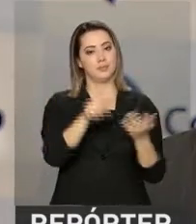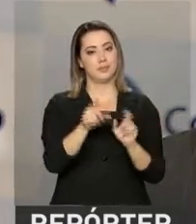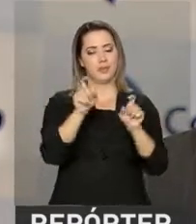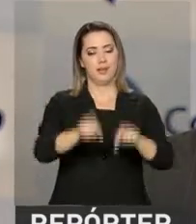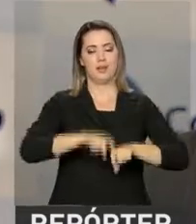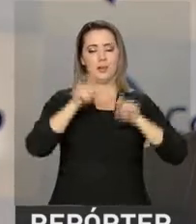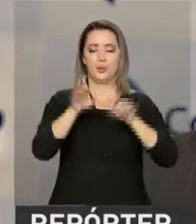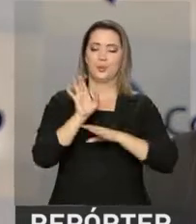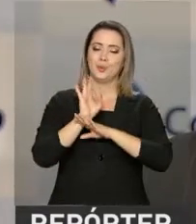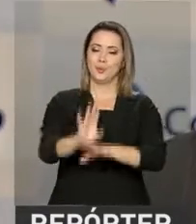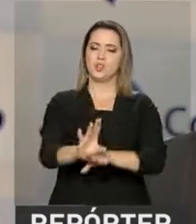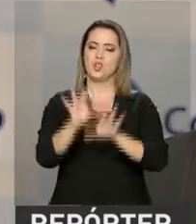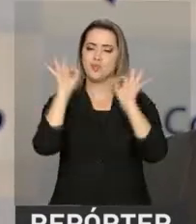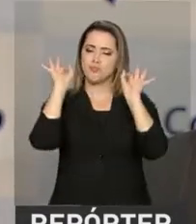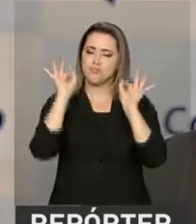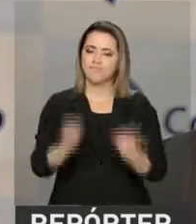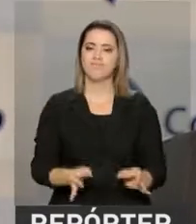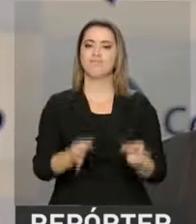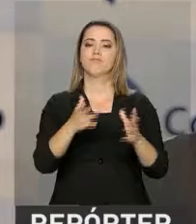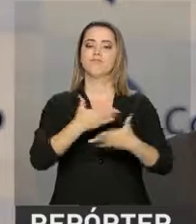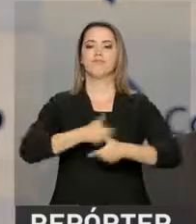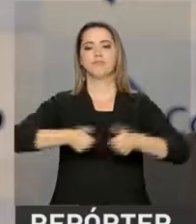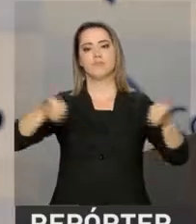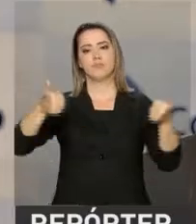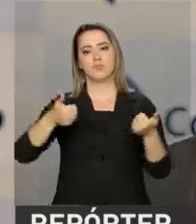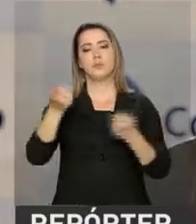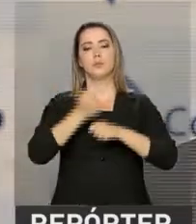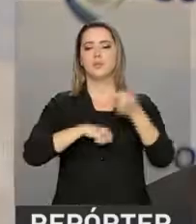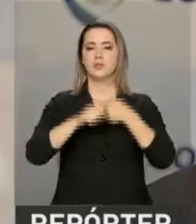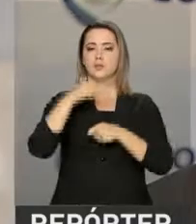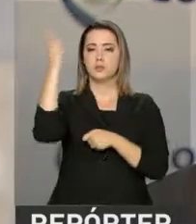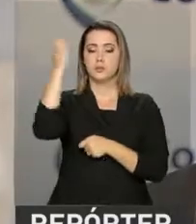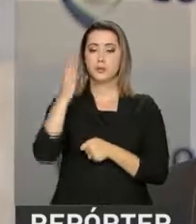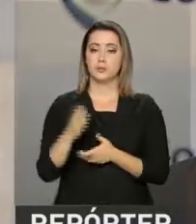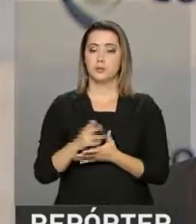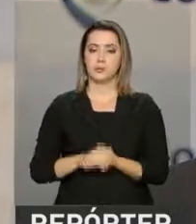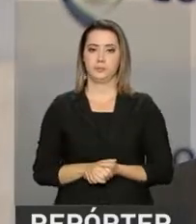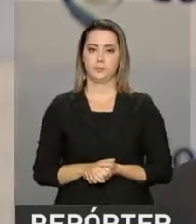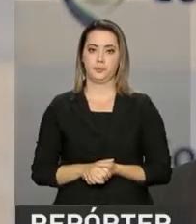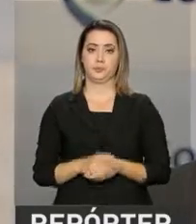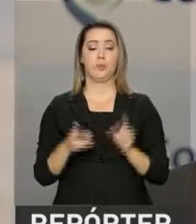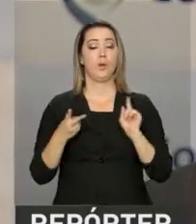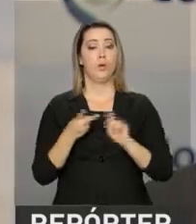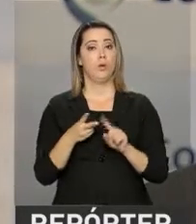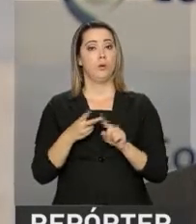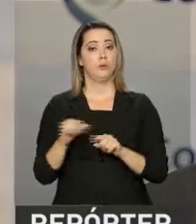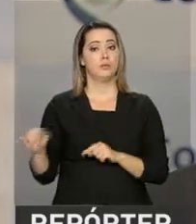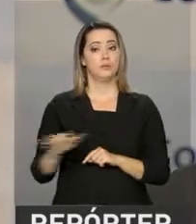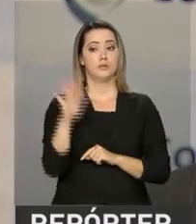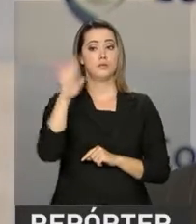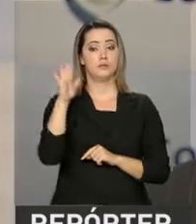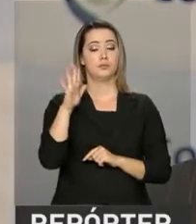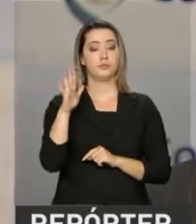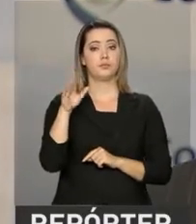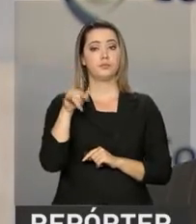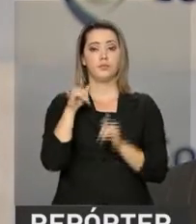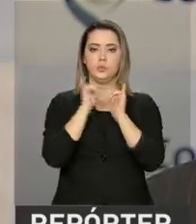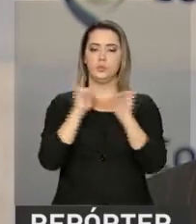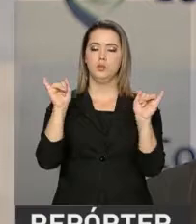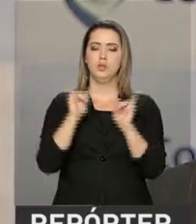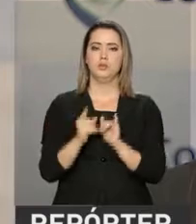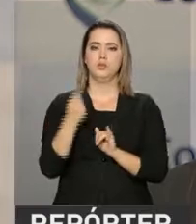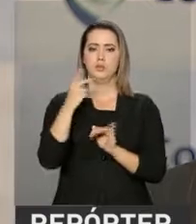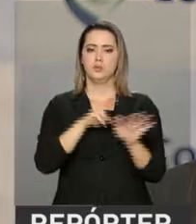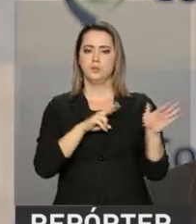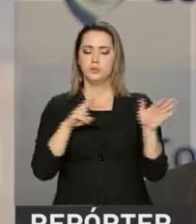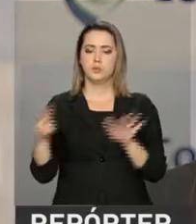agricultura contribui de forma efetiva para melhorar o estágio da economia do país. O segundo são as taxas de inflação. Foi divulgado há uma semana a